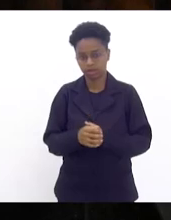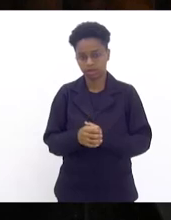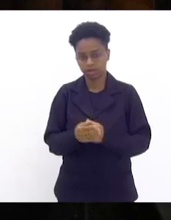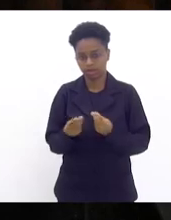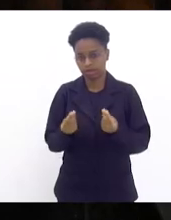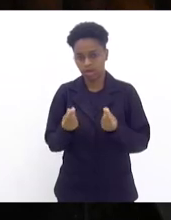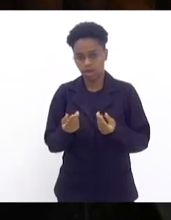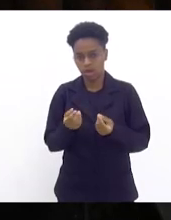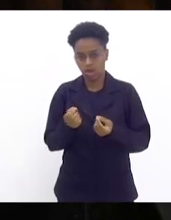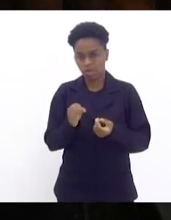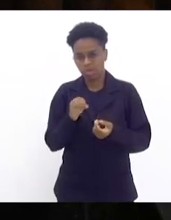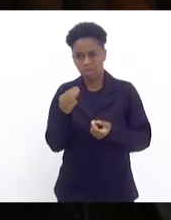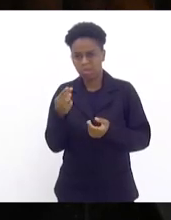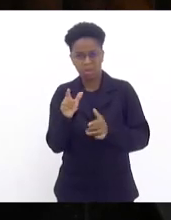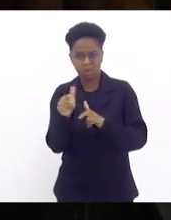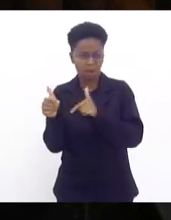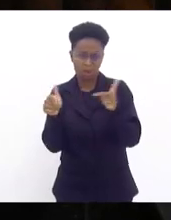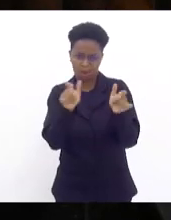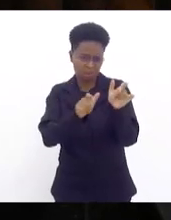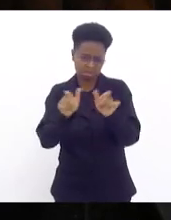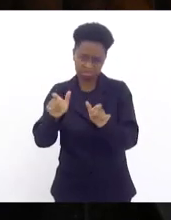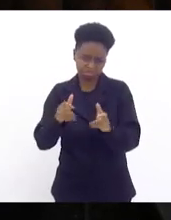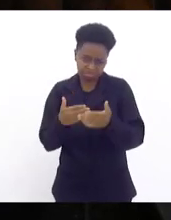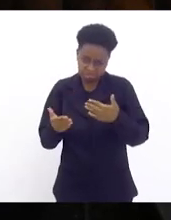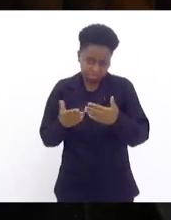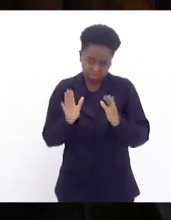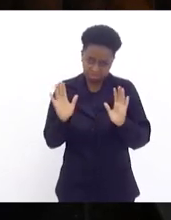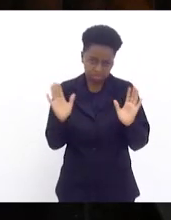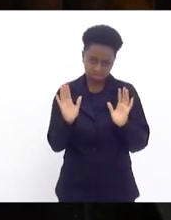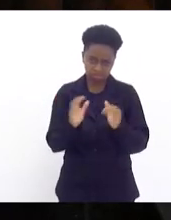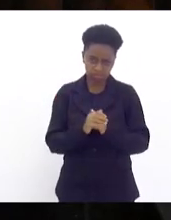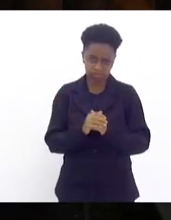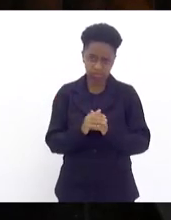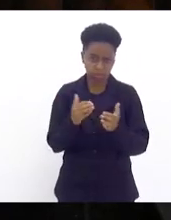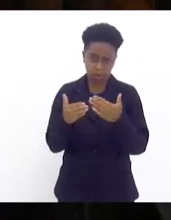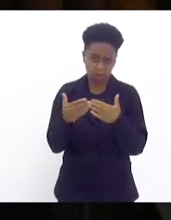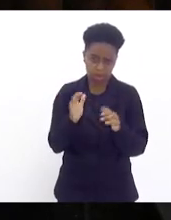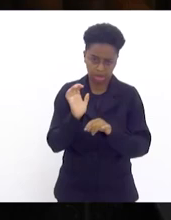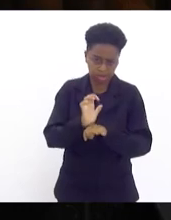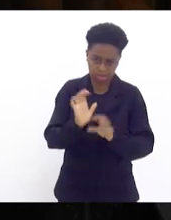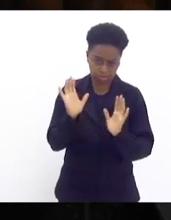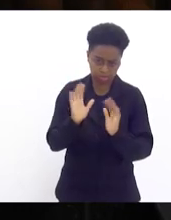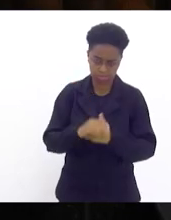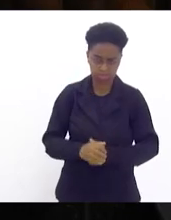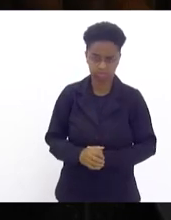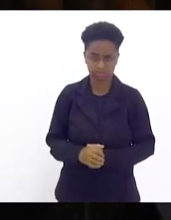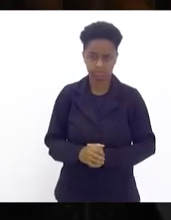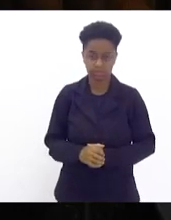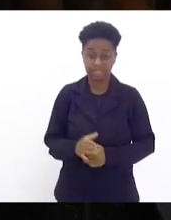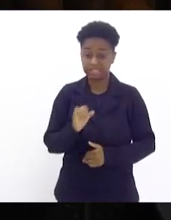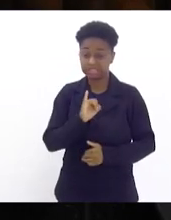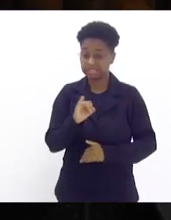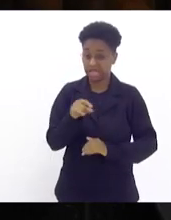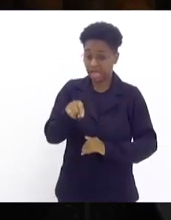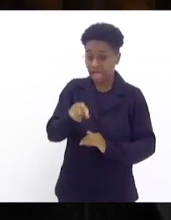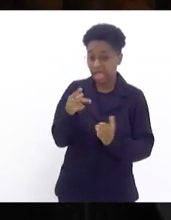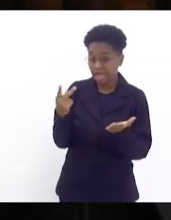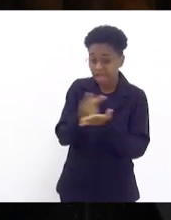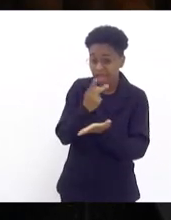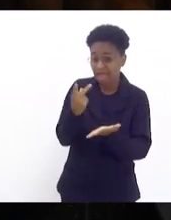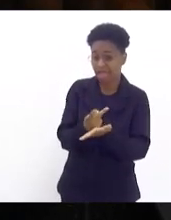um outro ente independente do Estado comete erros